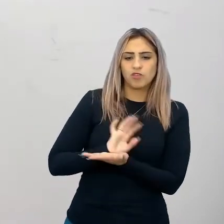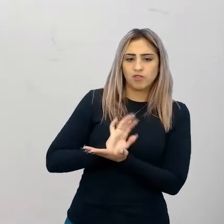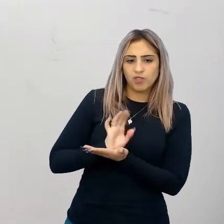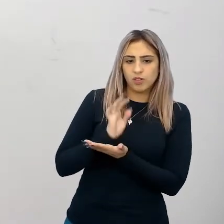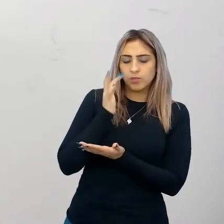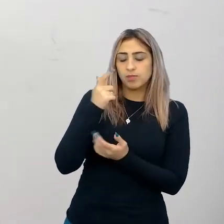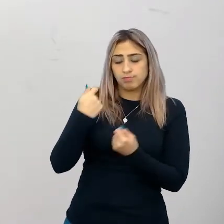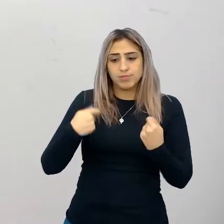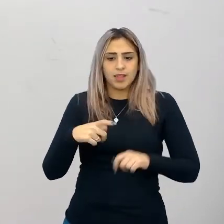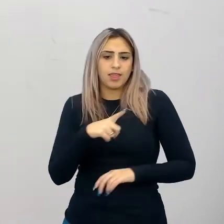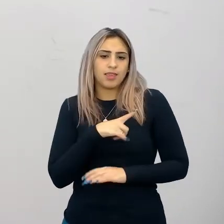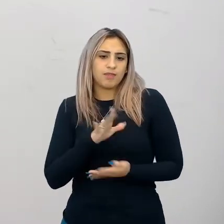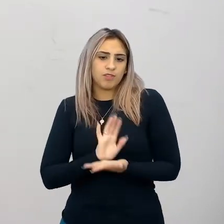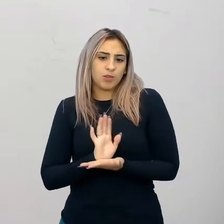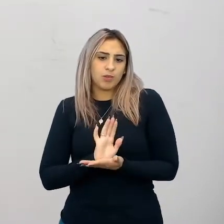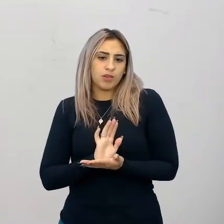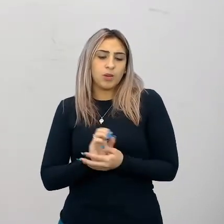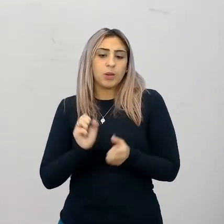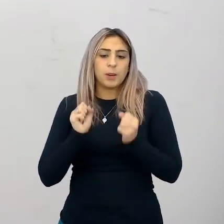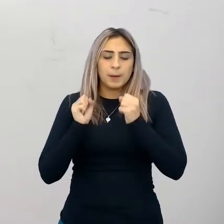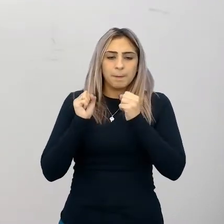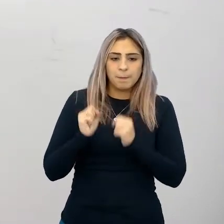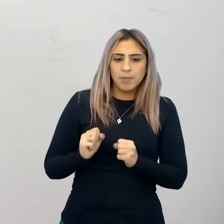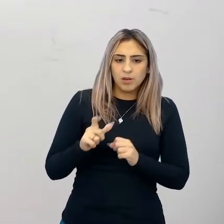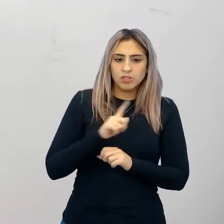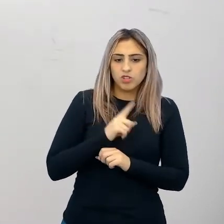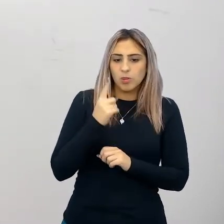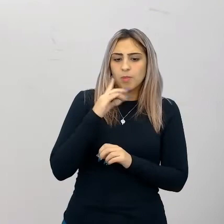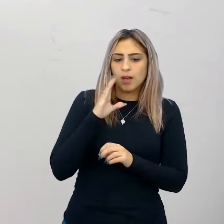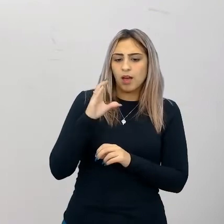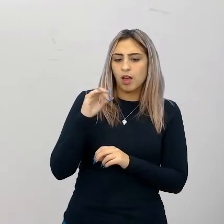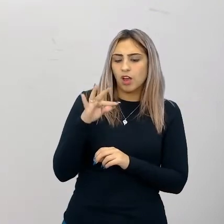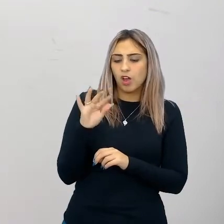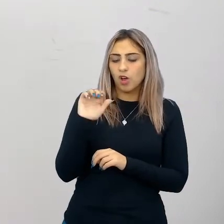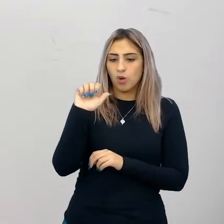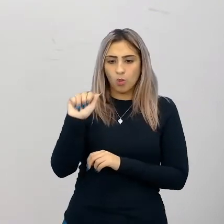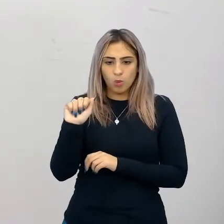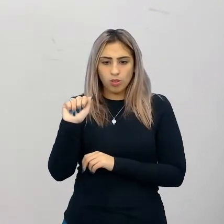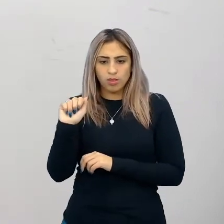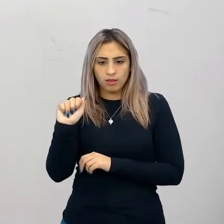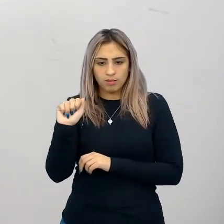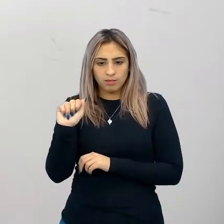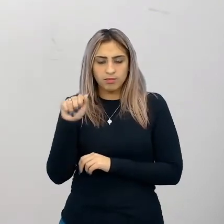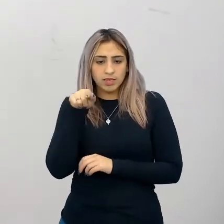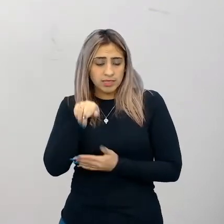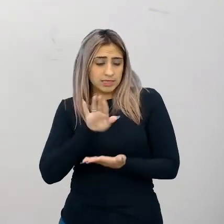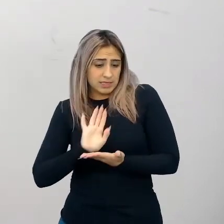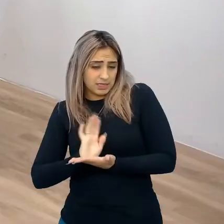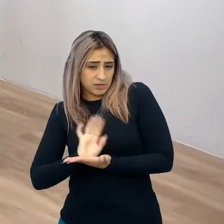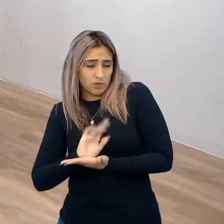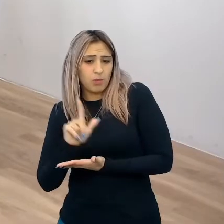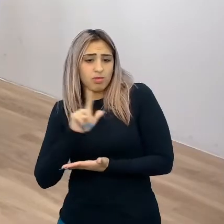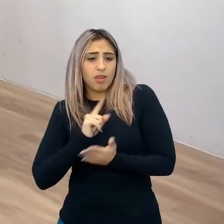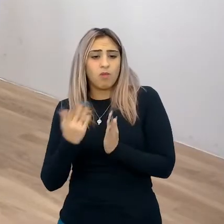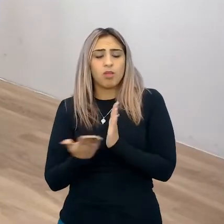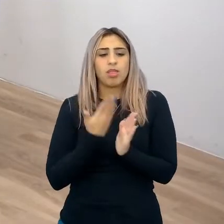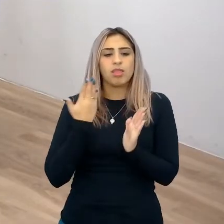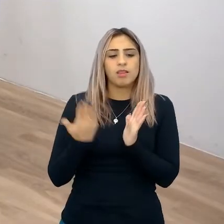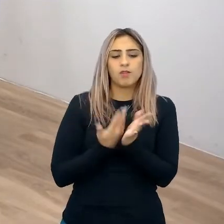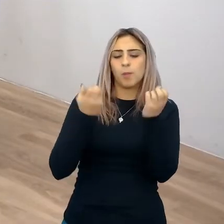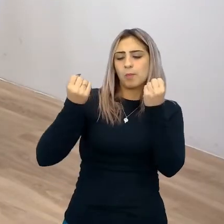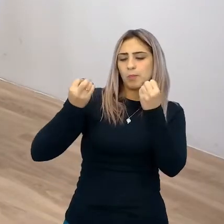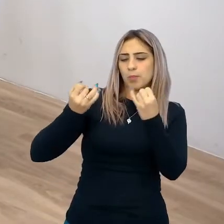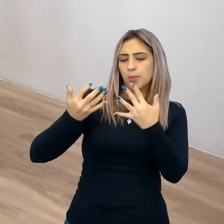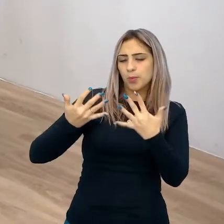você precisa ter filme. Você pode pegar alguém que tem uma conta lá em um desses streamings e é bom utilizar. Que esses filmes eles têm um livrinho